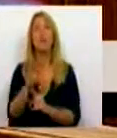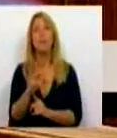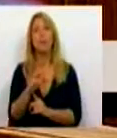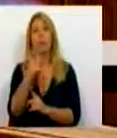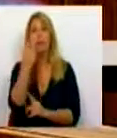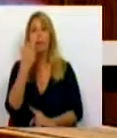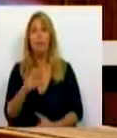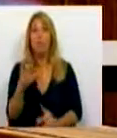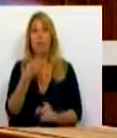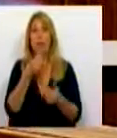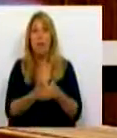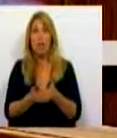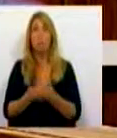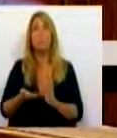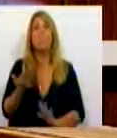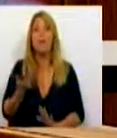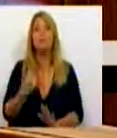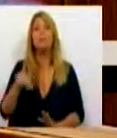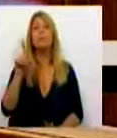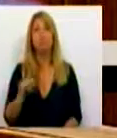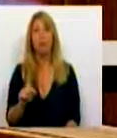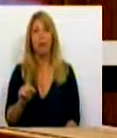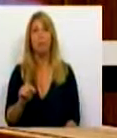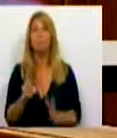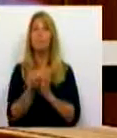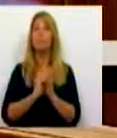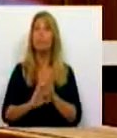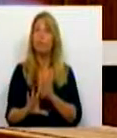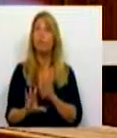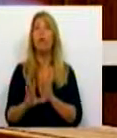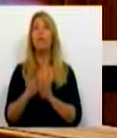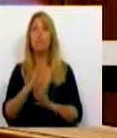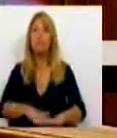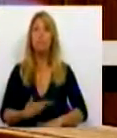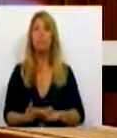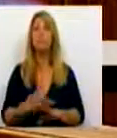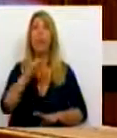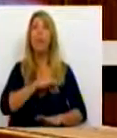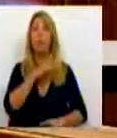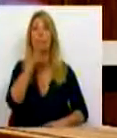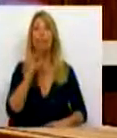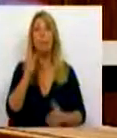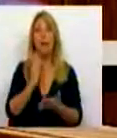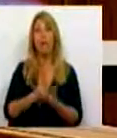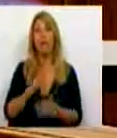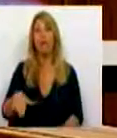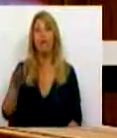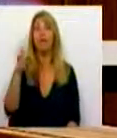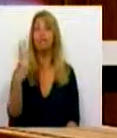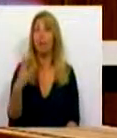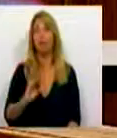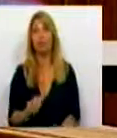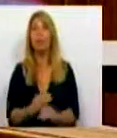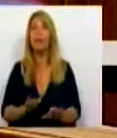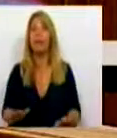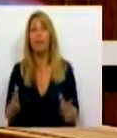as pensões dos mais idosos e também repõe e reforça o abono de família até aos 3 anos para as crianças. E por isso é um